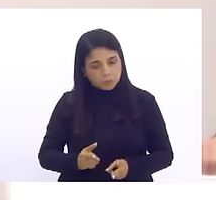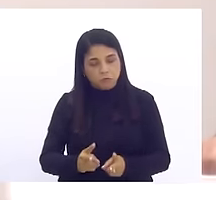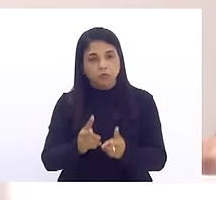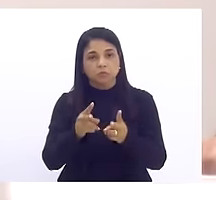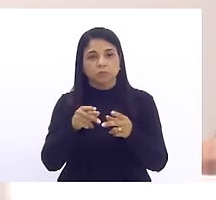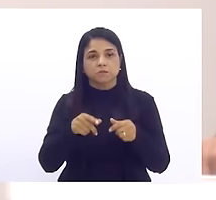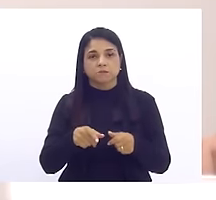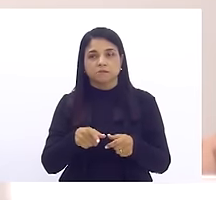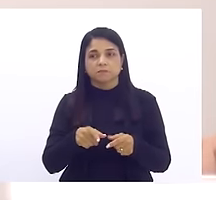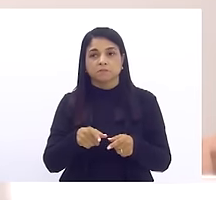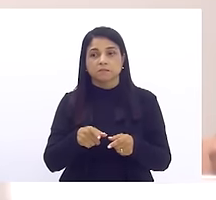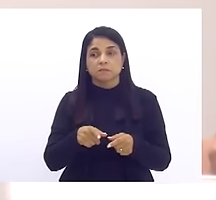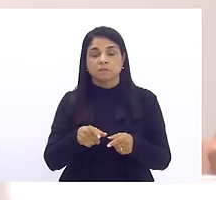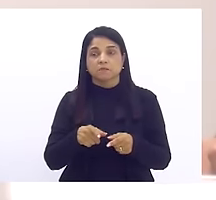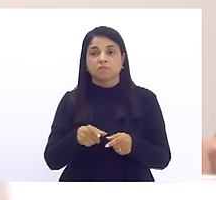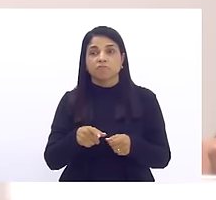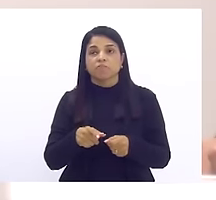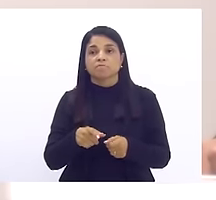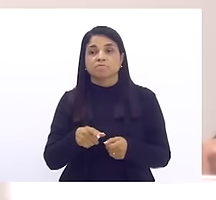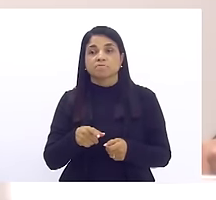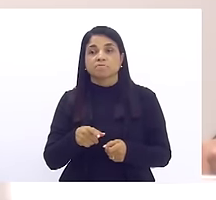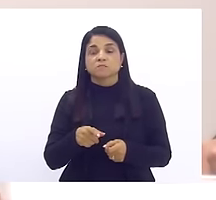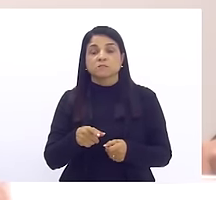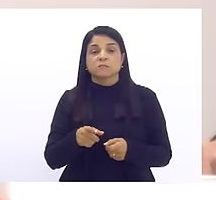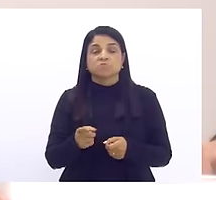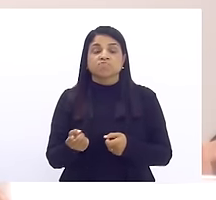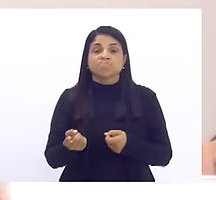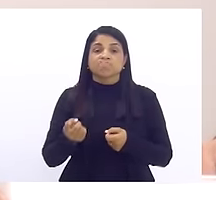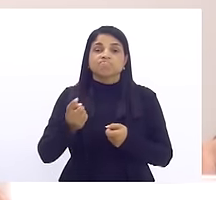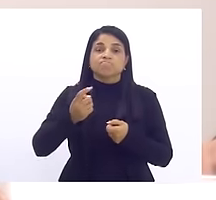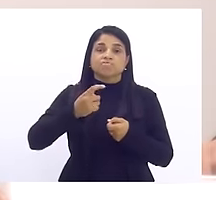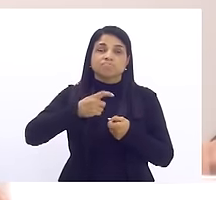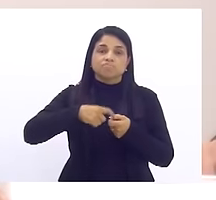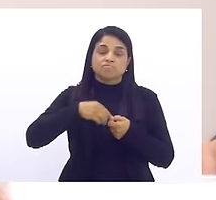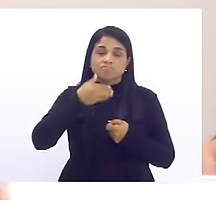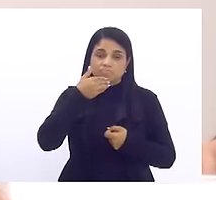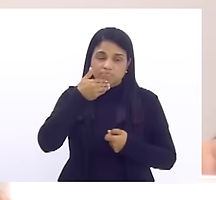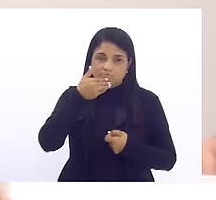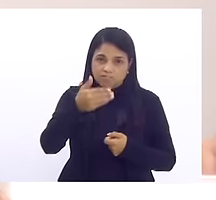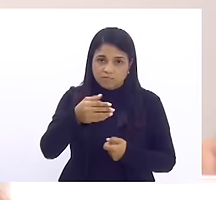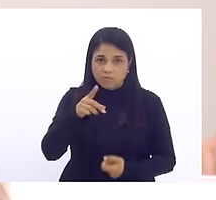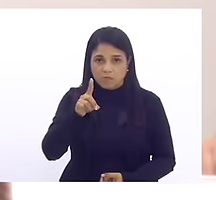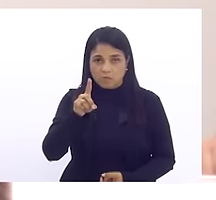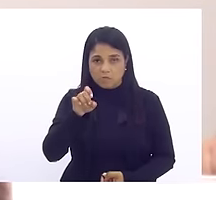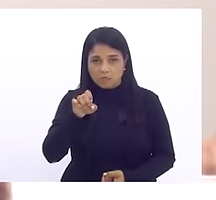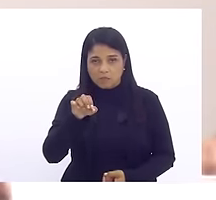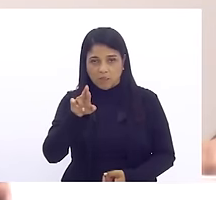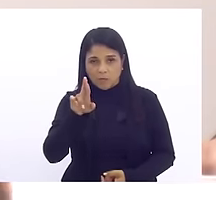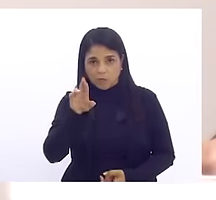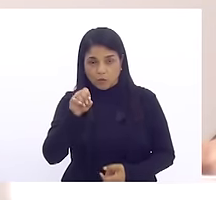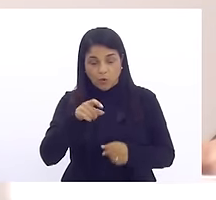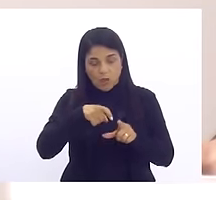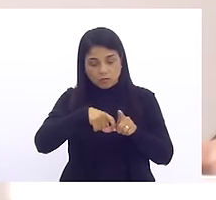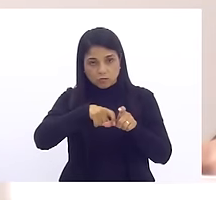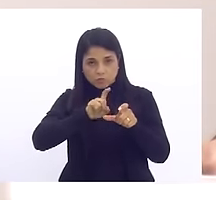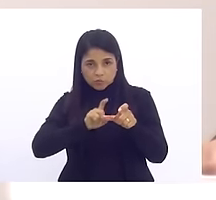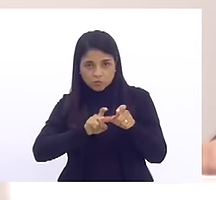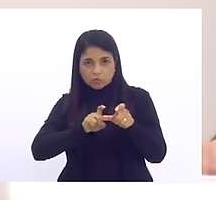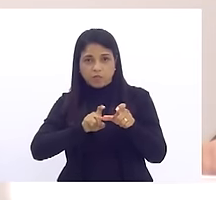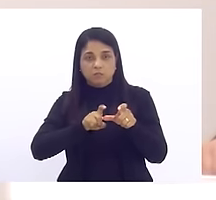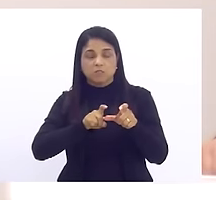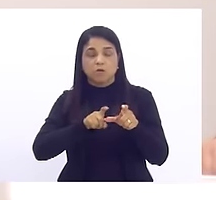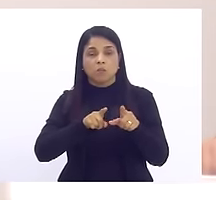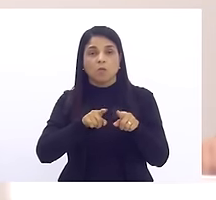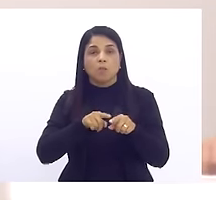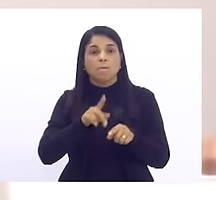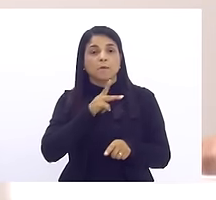assim e voltar no que nós pedimos aqui ao dentro a suspensão não só que o presidente